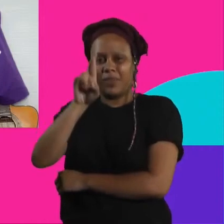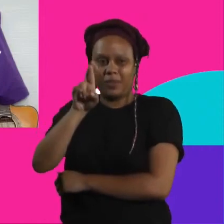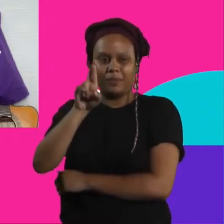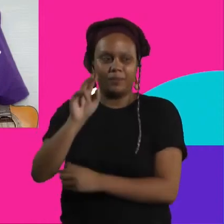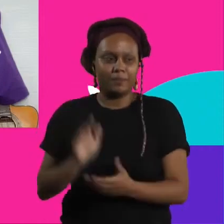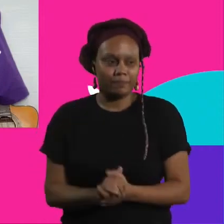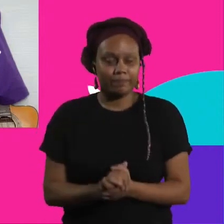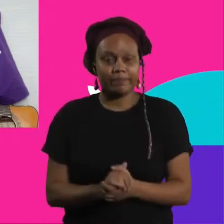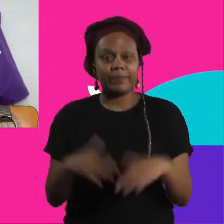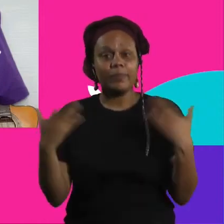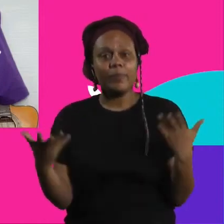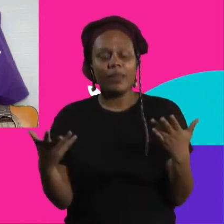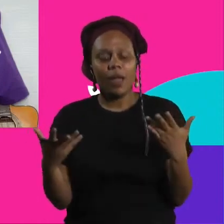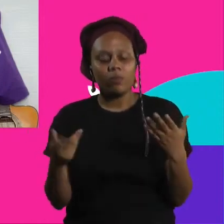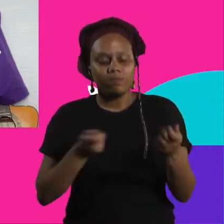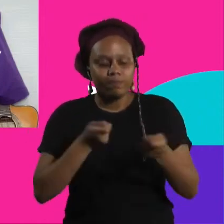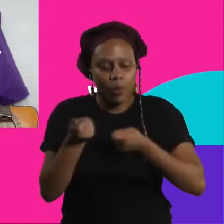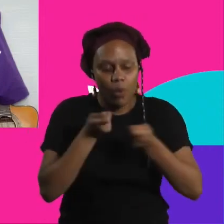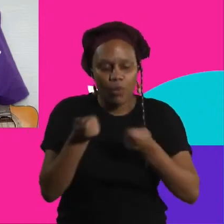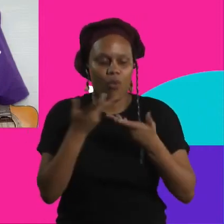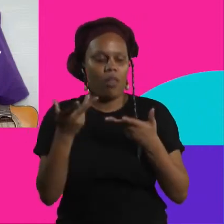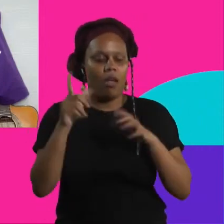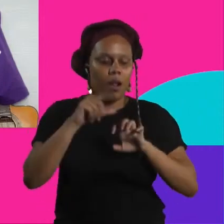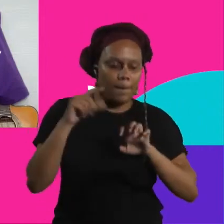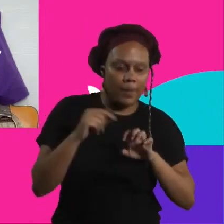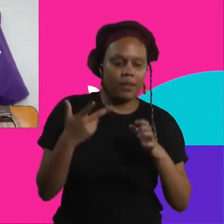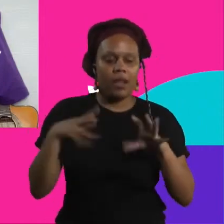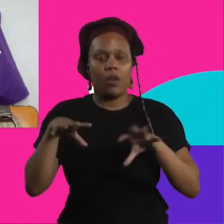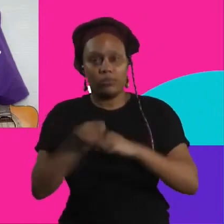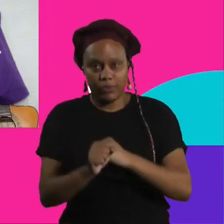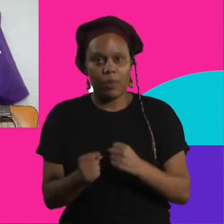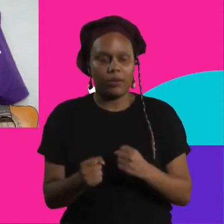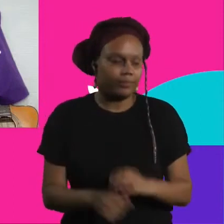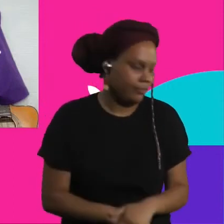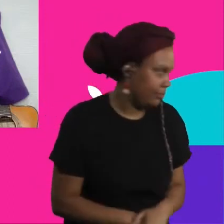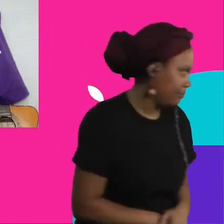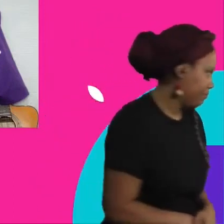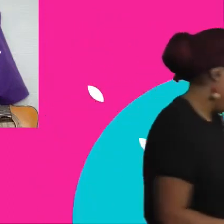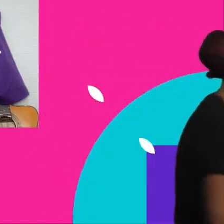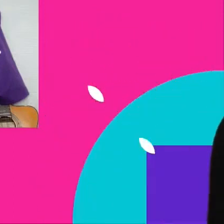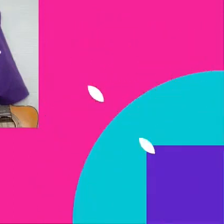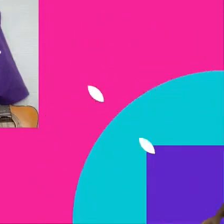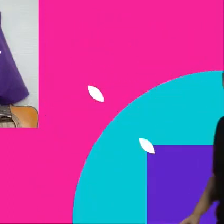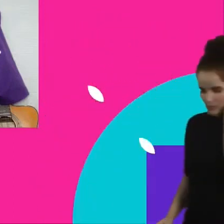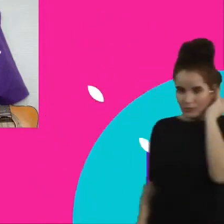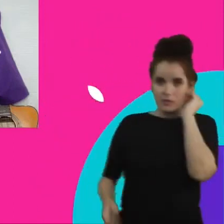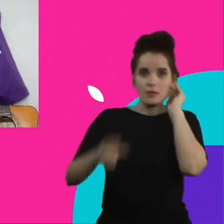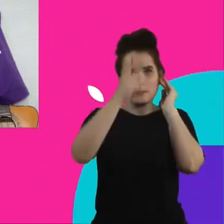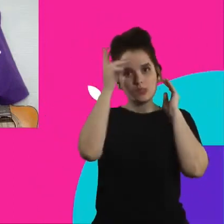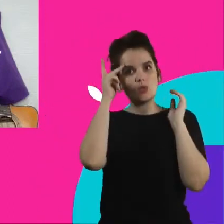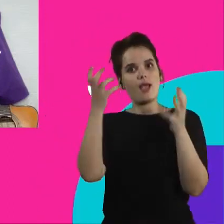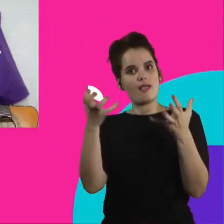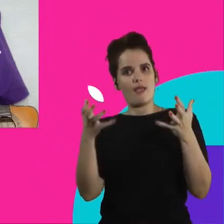está pilotando a tecnologia, ou para quem está empreendendo, ou para quem está se formando, para quem está buscando um caminho profissional, né, que é muito